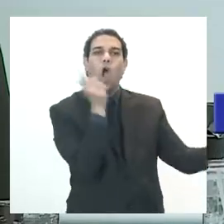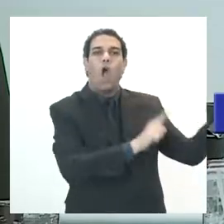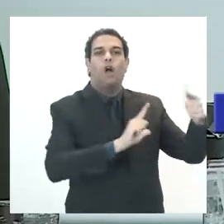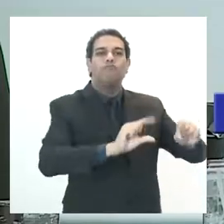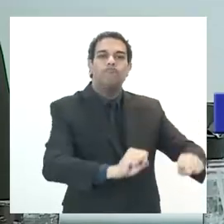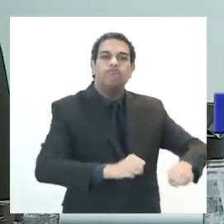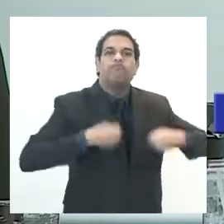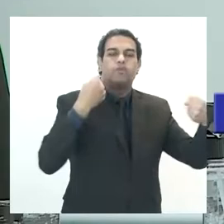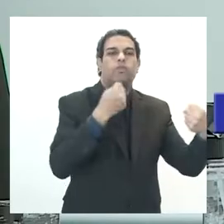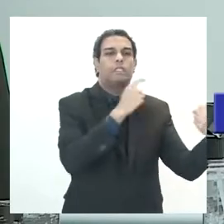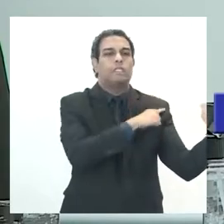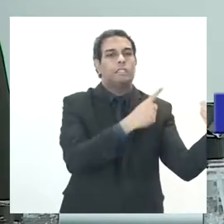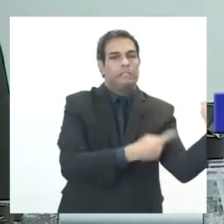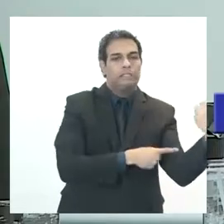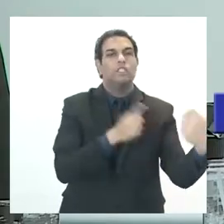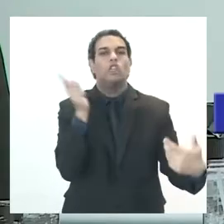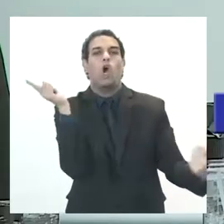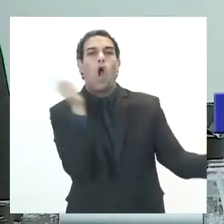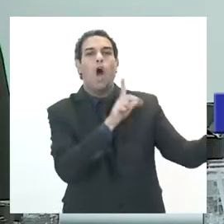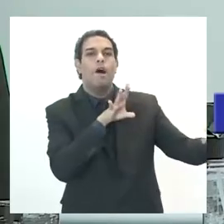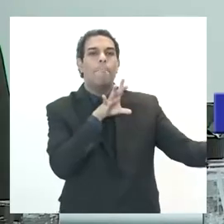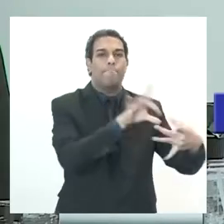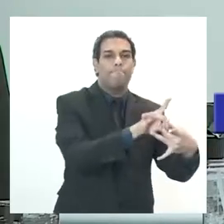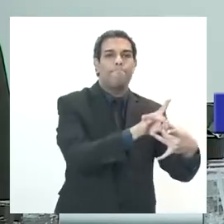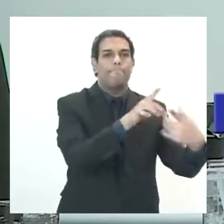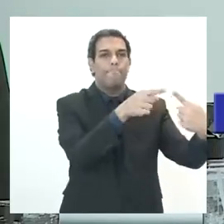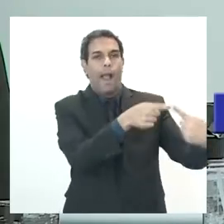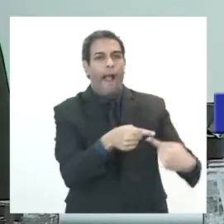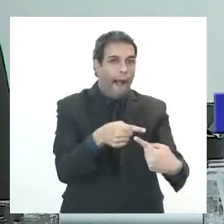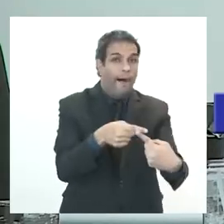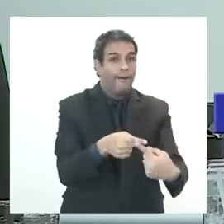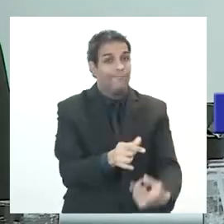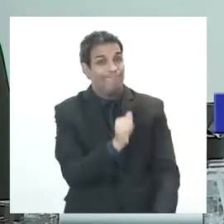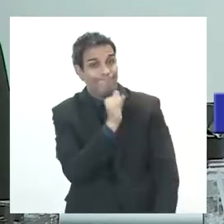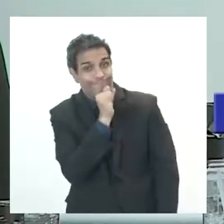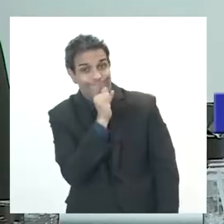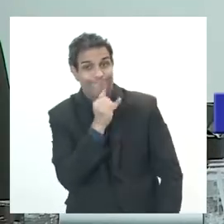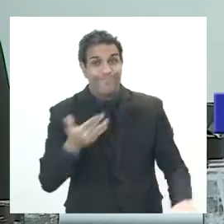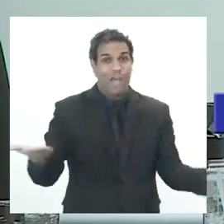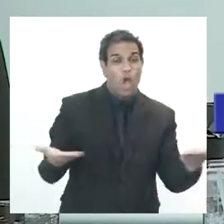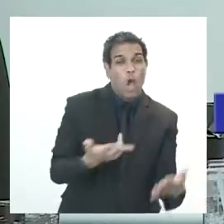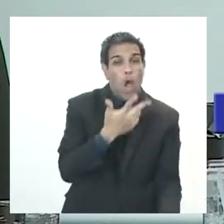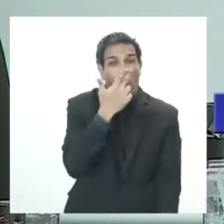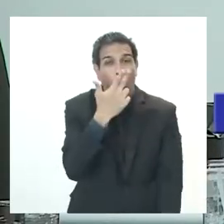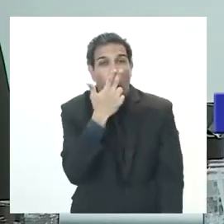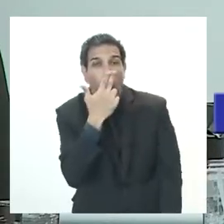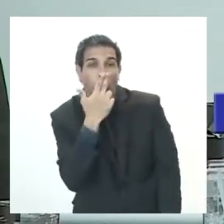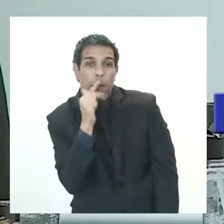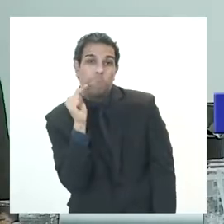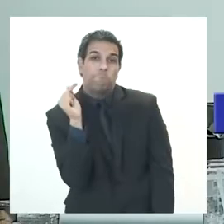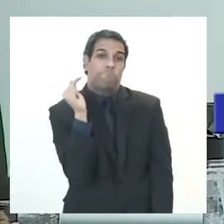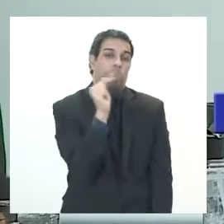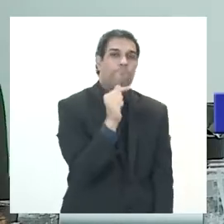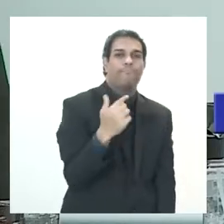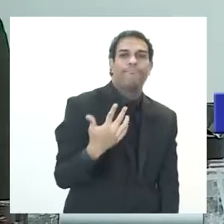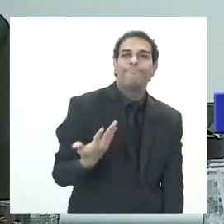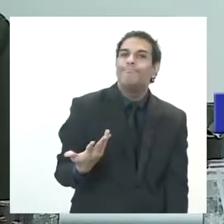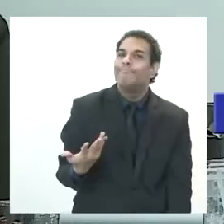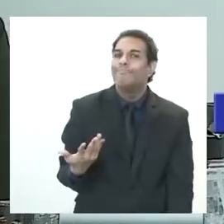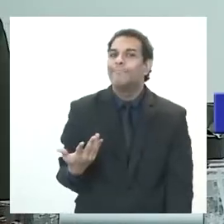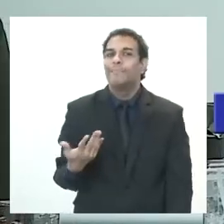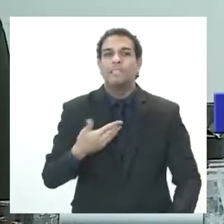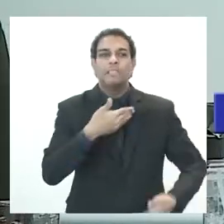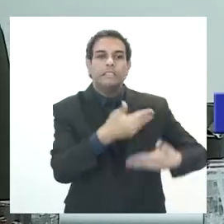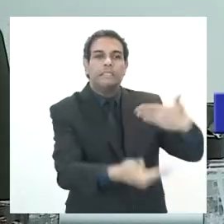forças para ir com força para correlação de forças que por enquanto Me parece que eles estão não manda uma certa